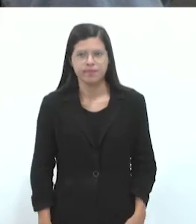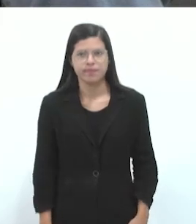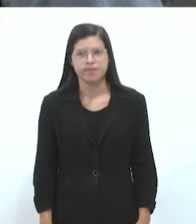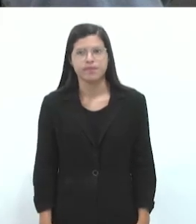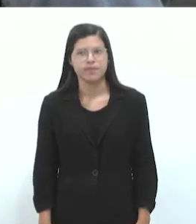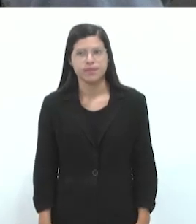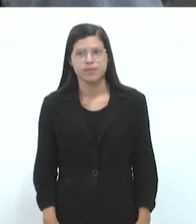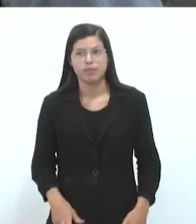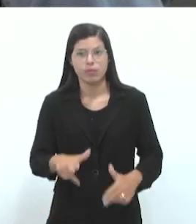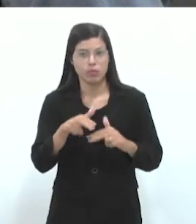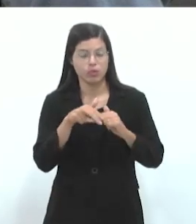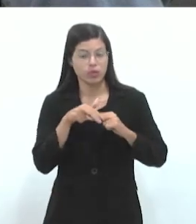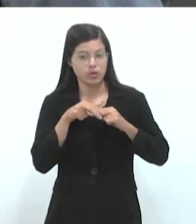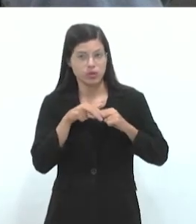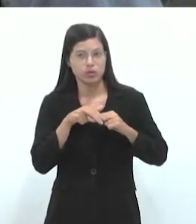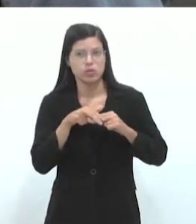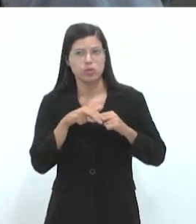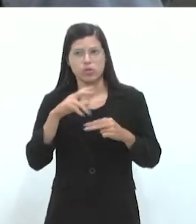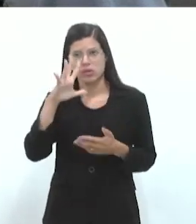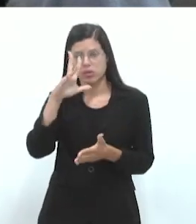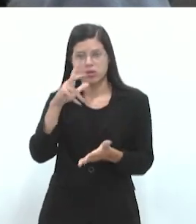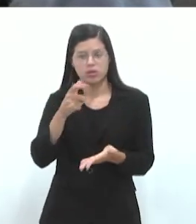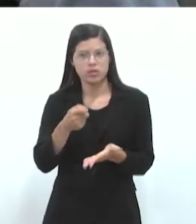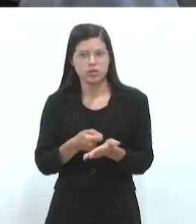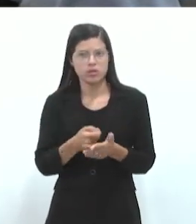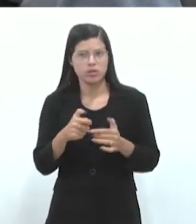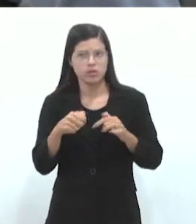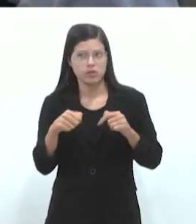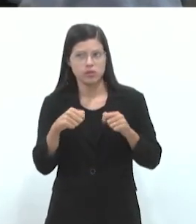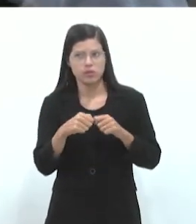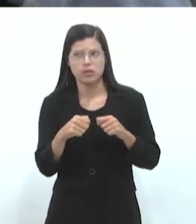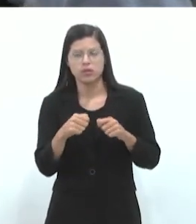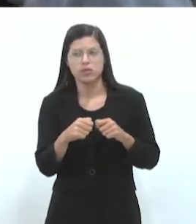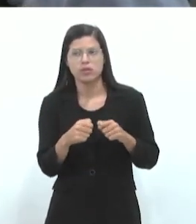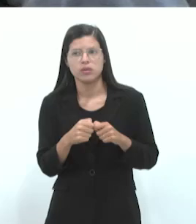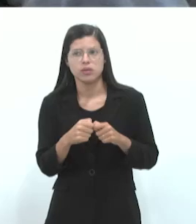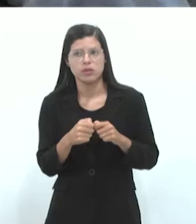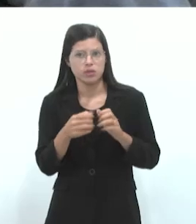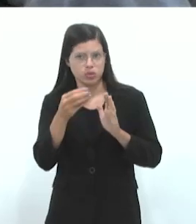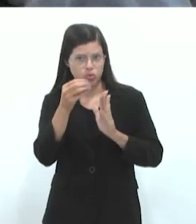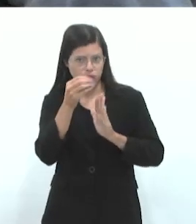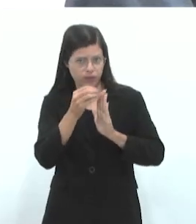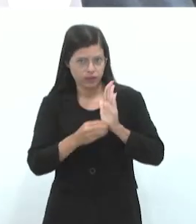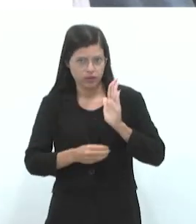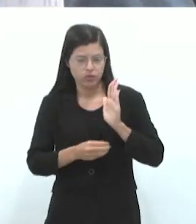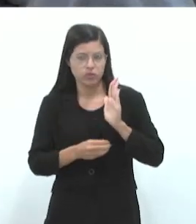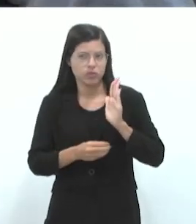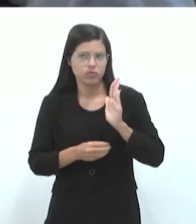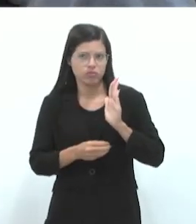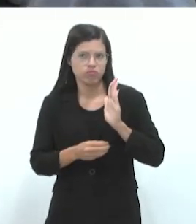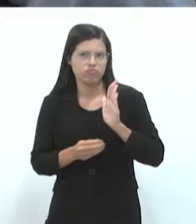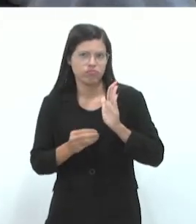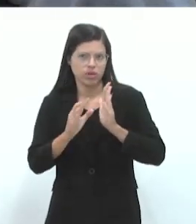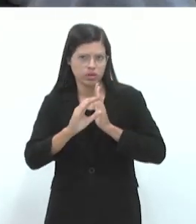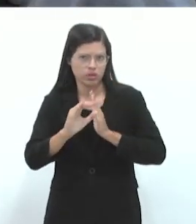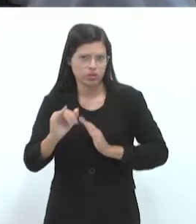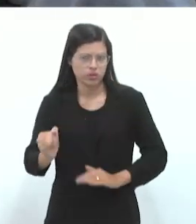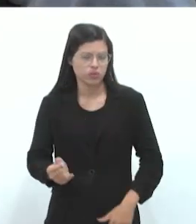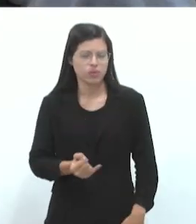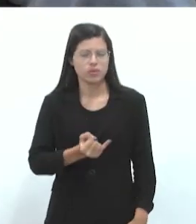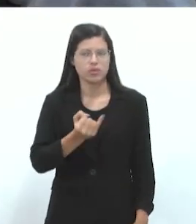Por isso, decidi fazer esse ofício para a Comissão de Constituição e